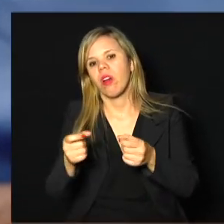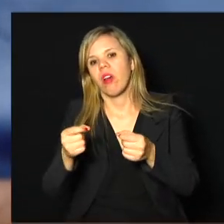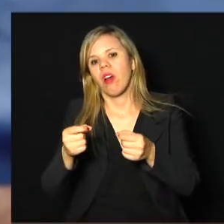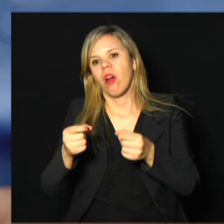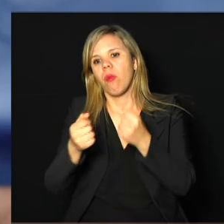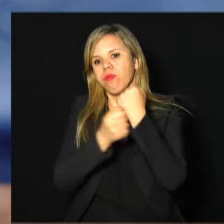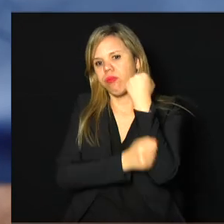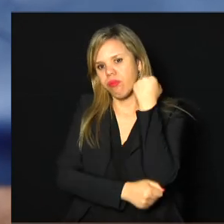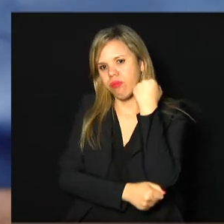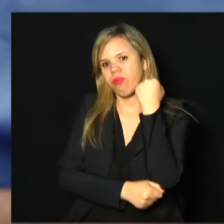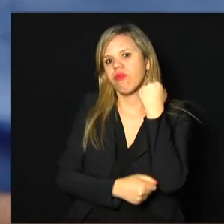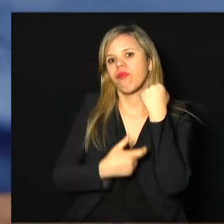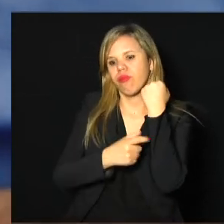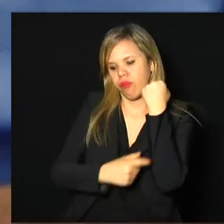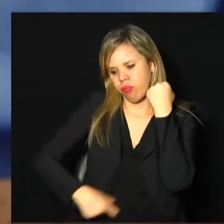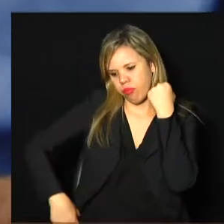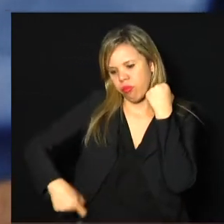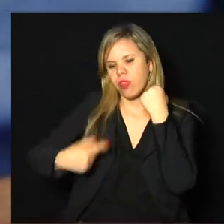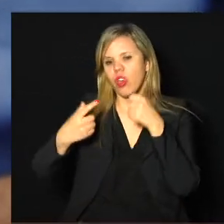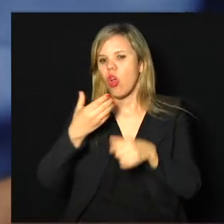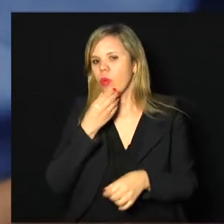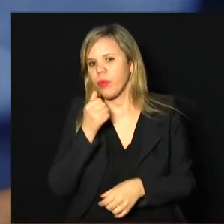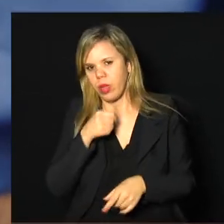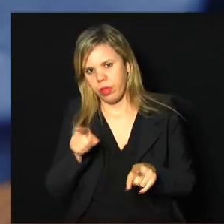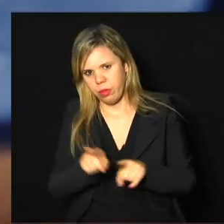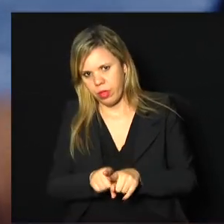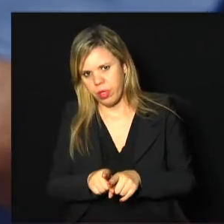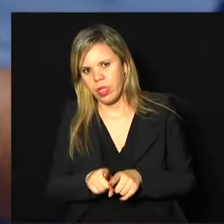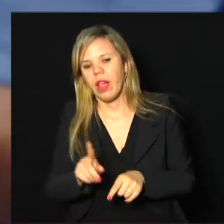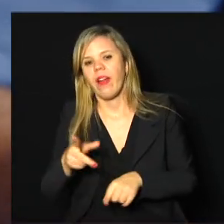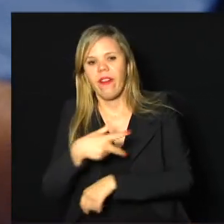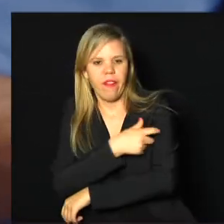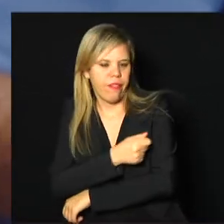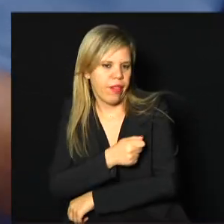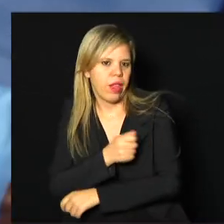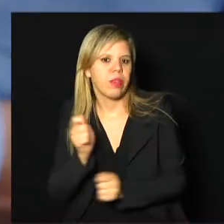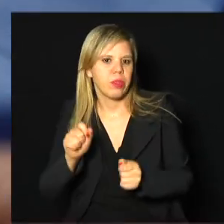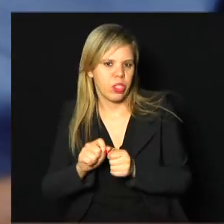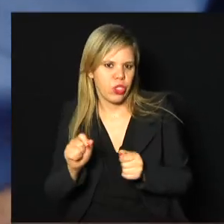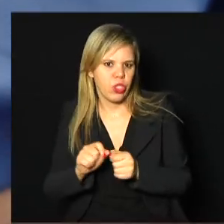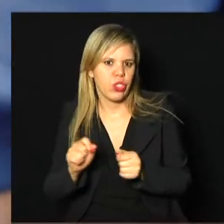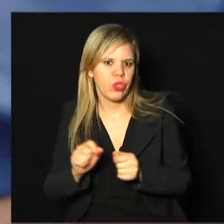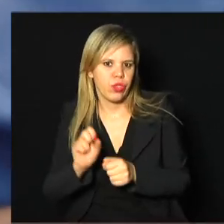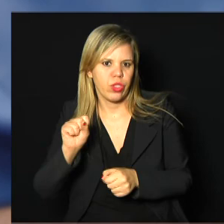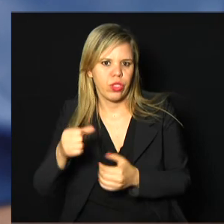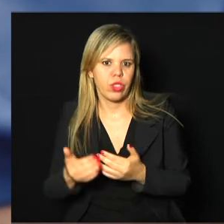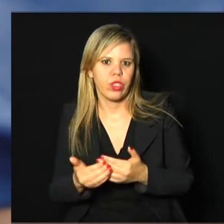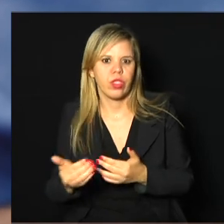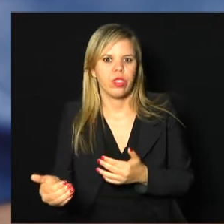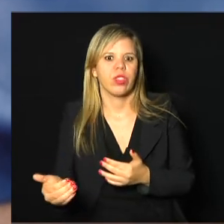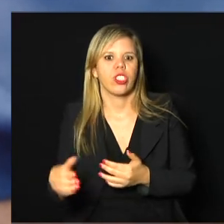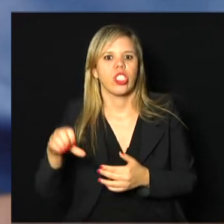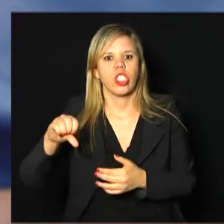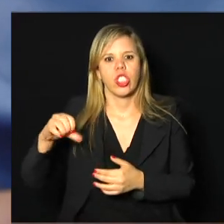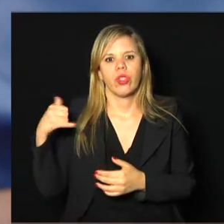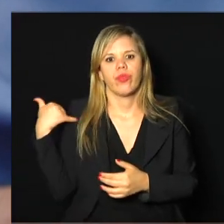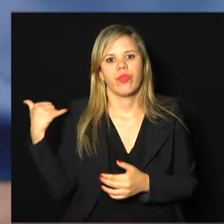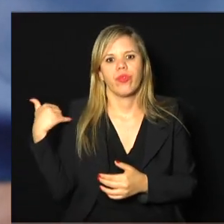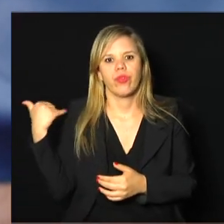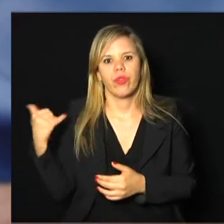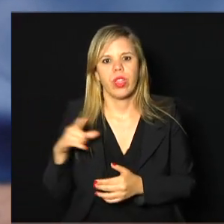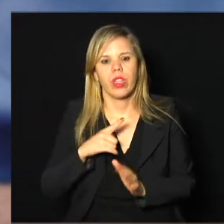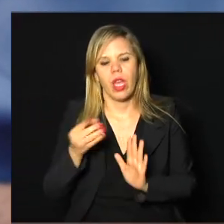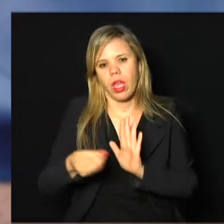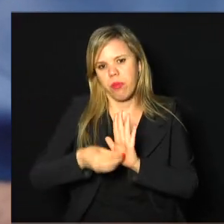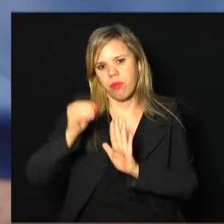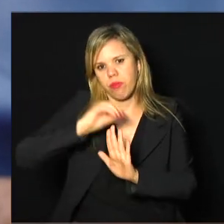de intestino, né, em homens e mulheres também. Então, esta vacina ela deve ser feita assim, a partir de 9 anos de idade.